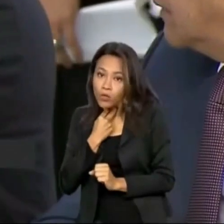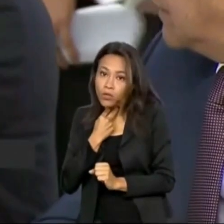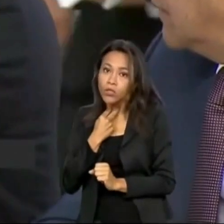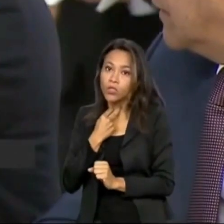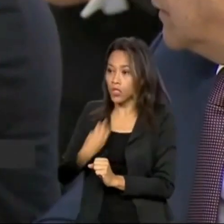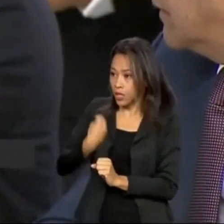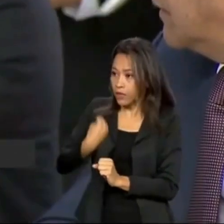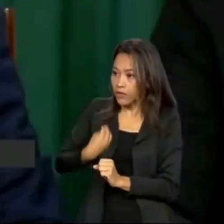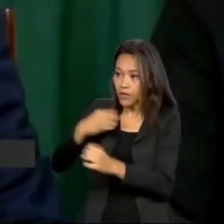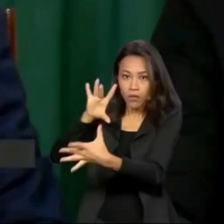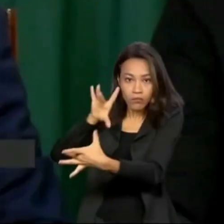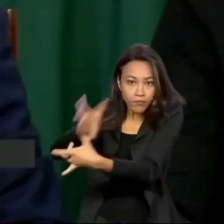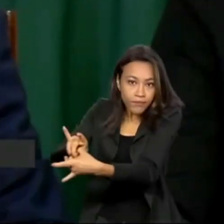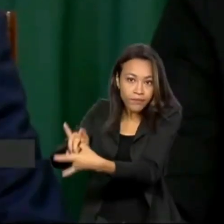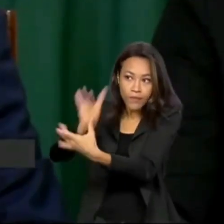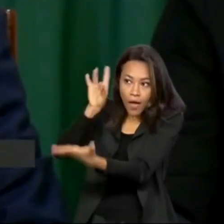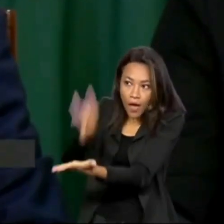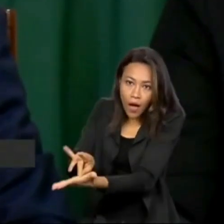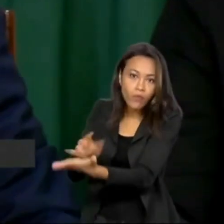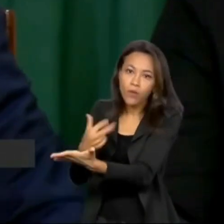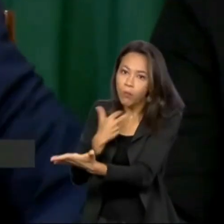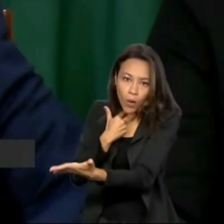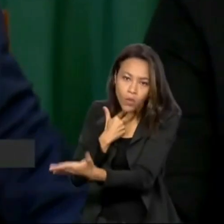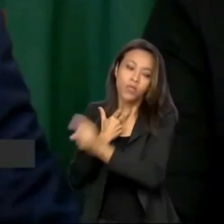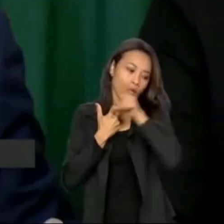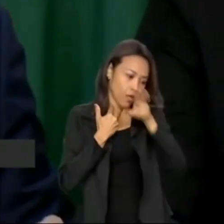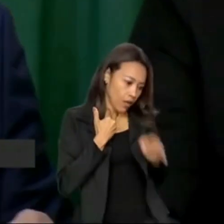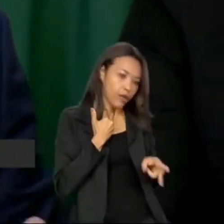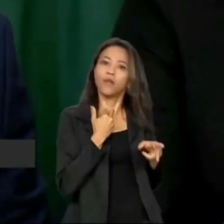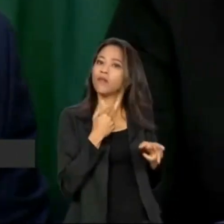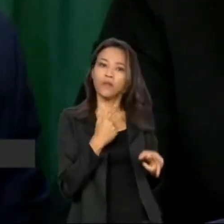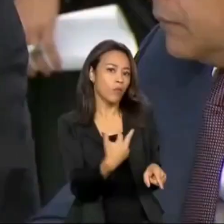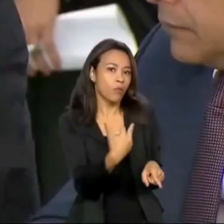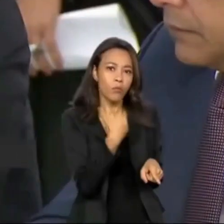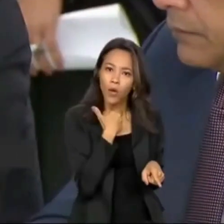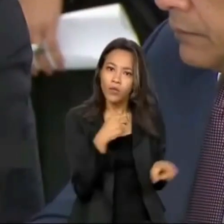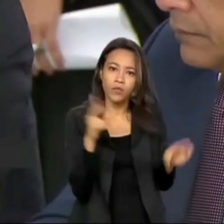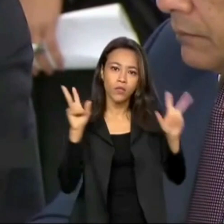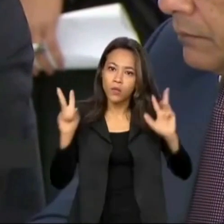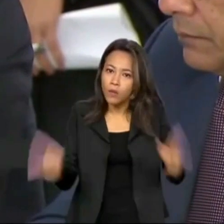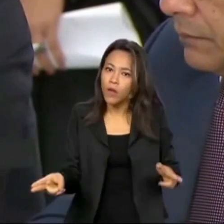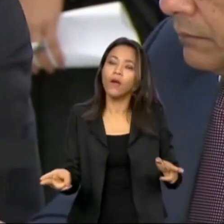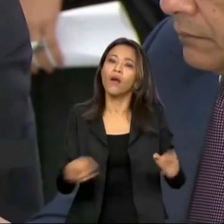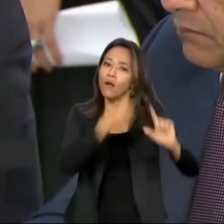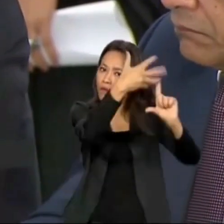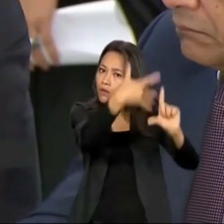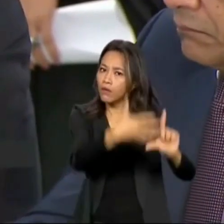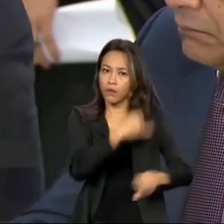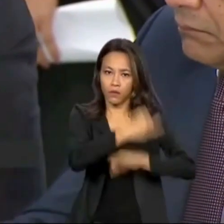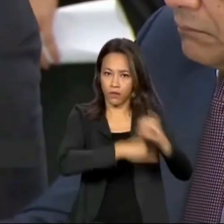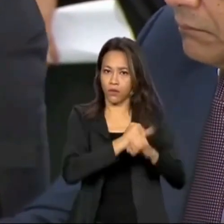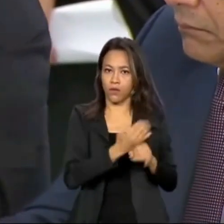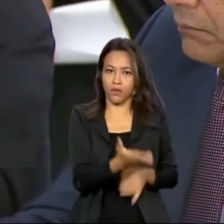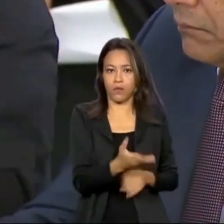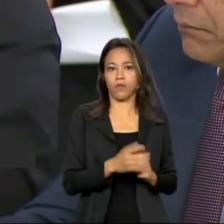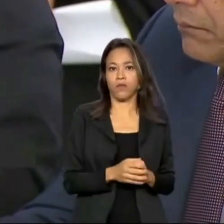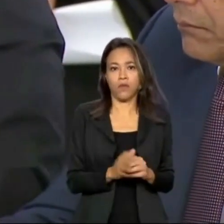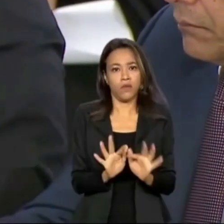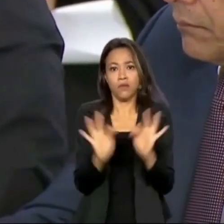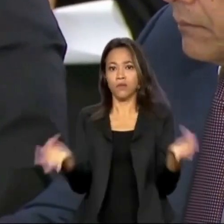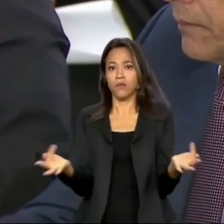mundo virtual. É simples. É simples se nós aplicarmos a legislação.